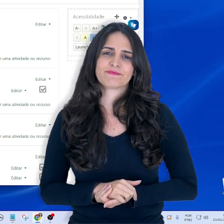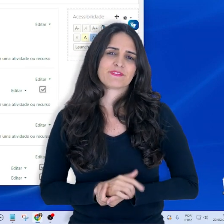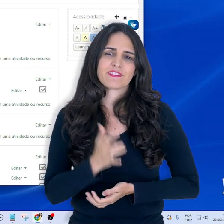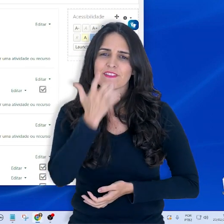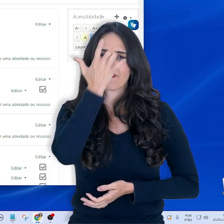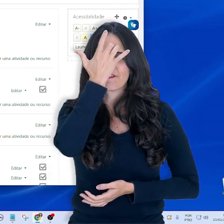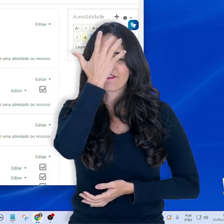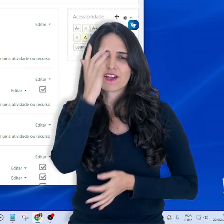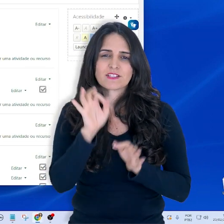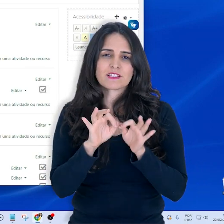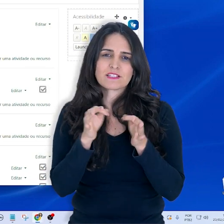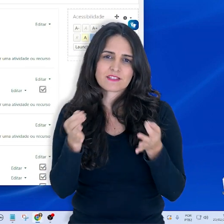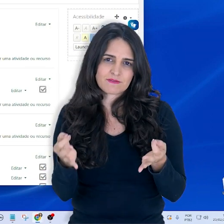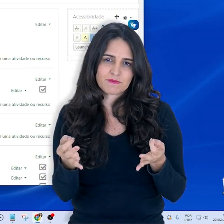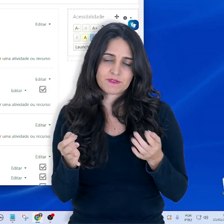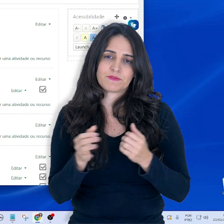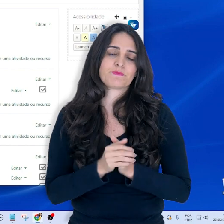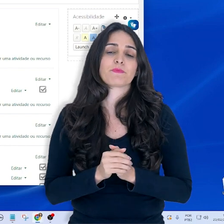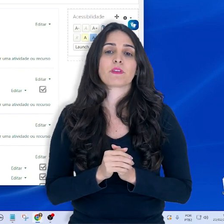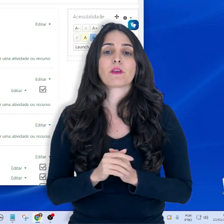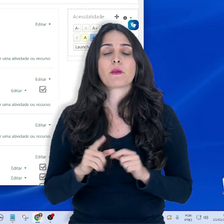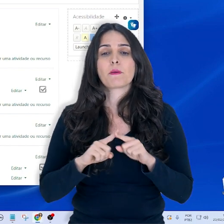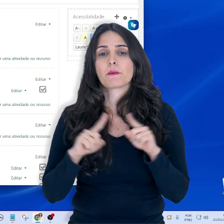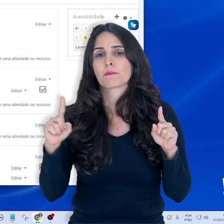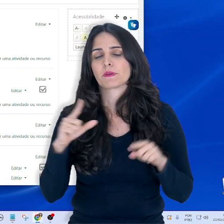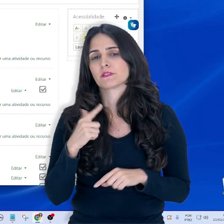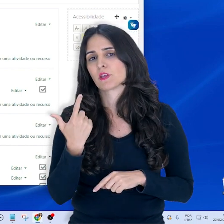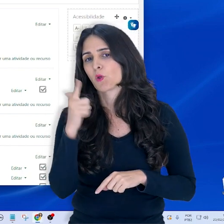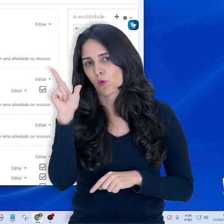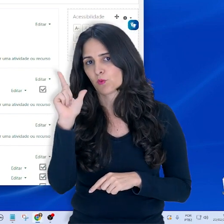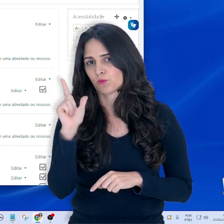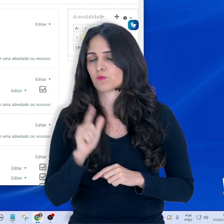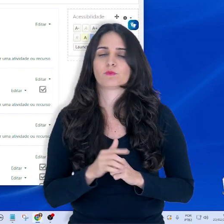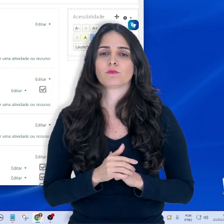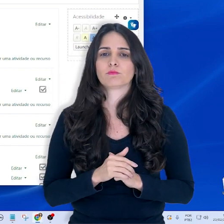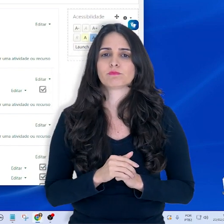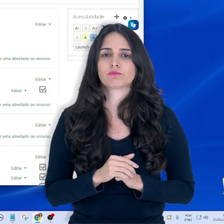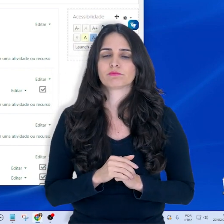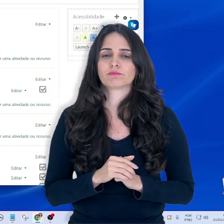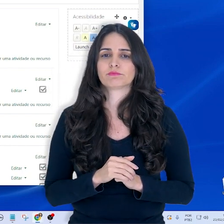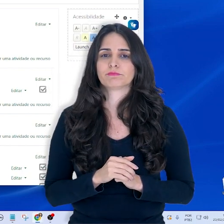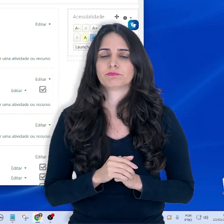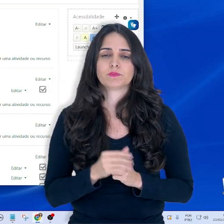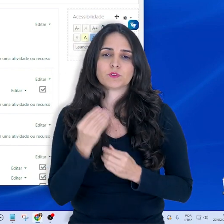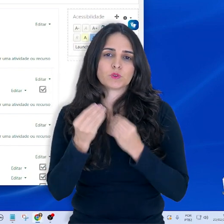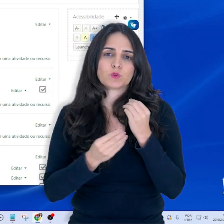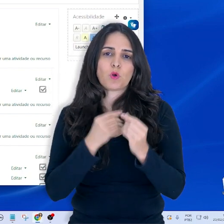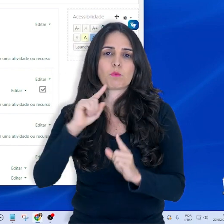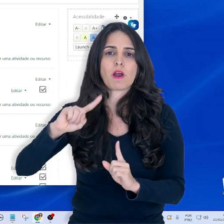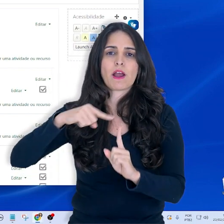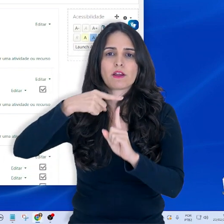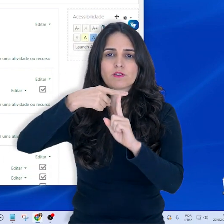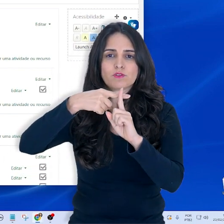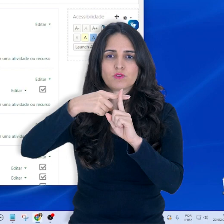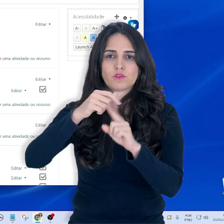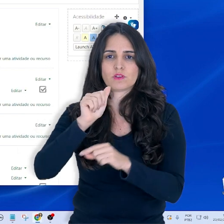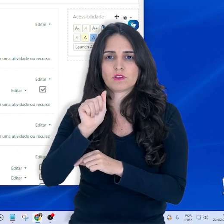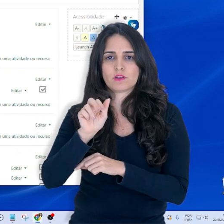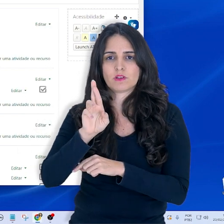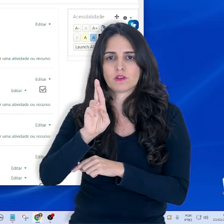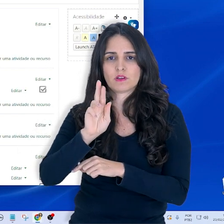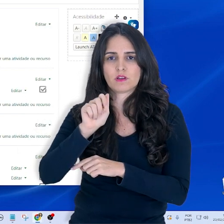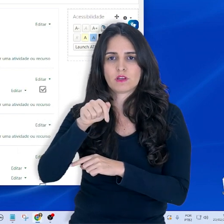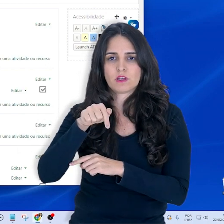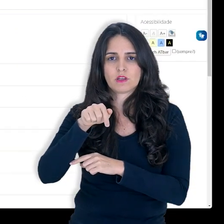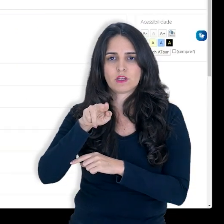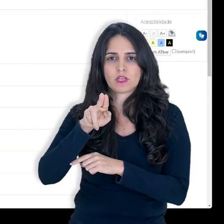a forma mais prática Nessa versão mas nós também temos outras formas de adicionar o arquivo como veremos